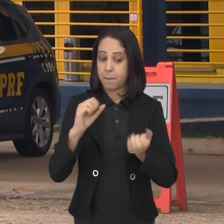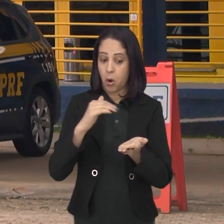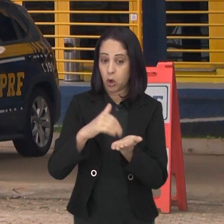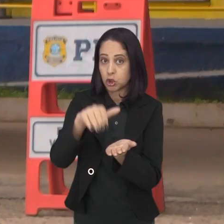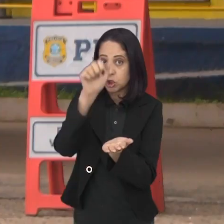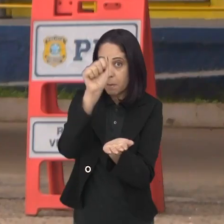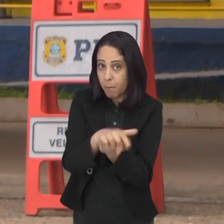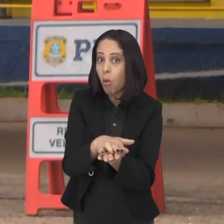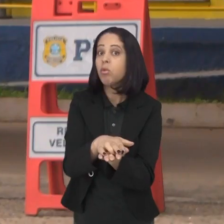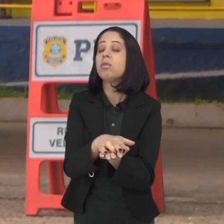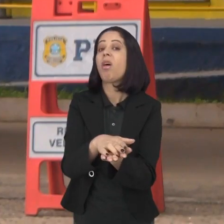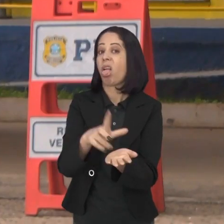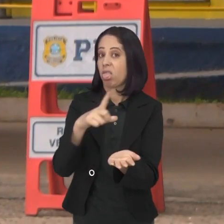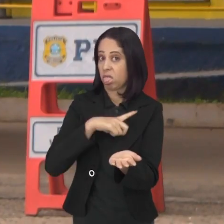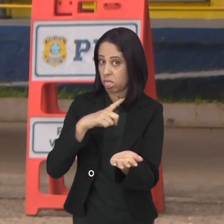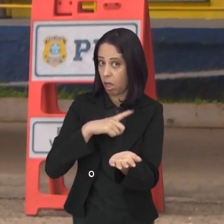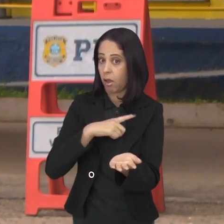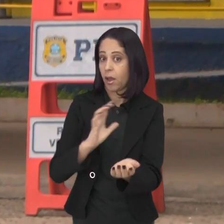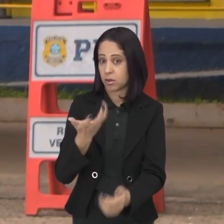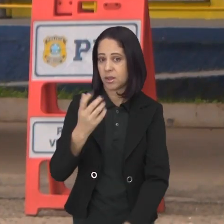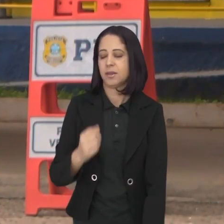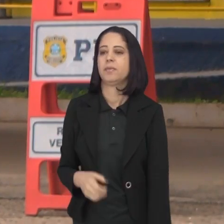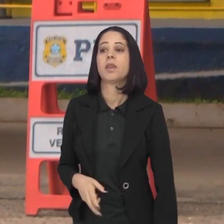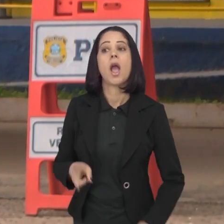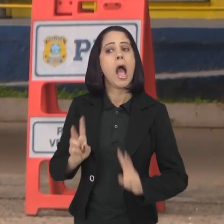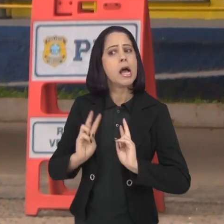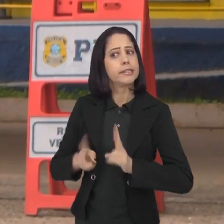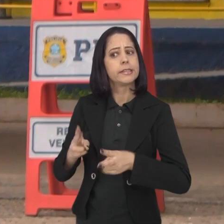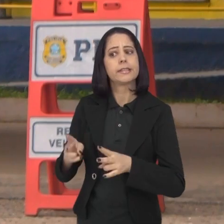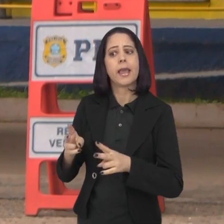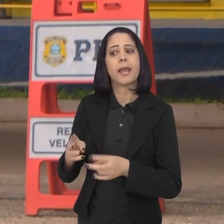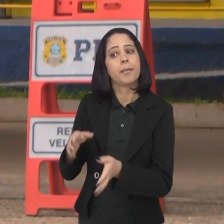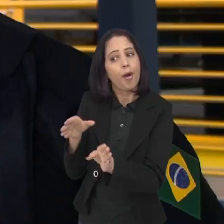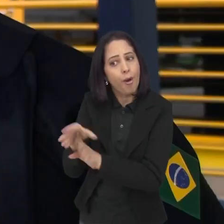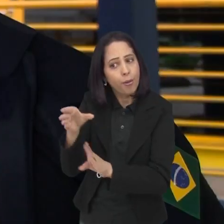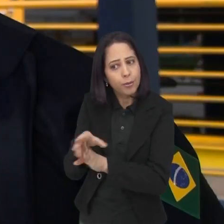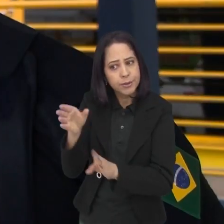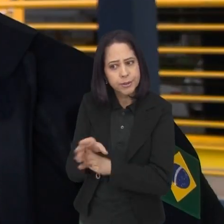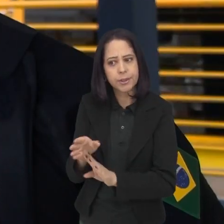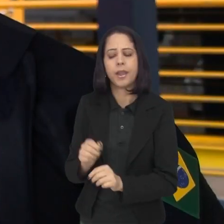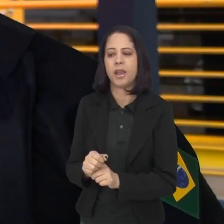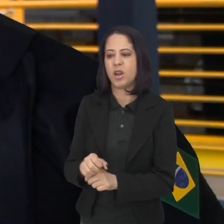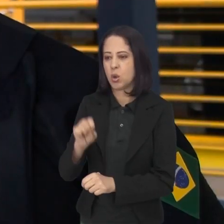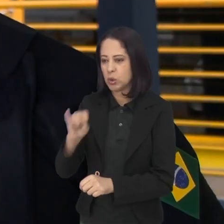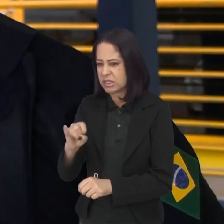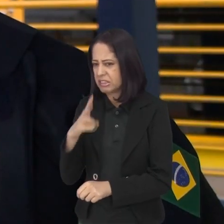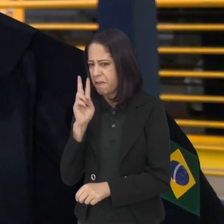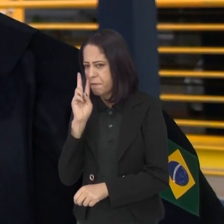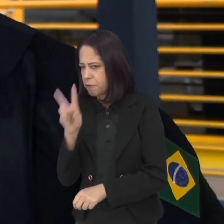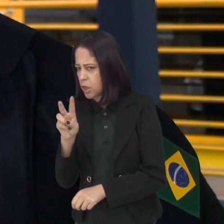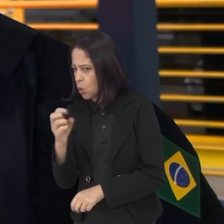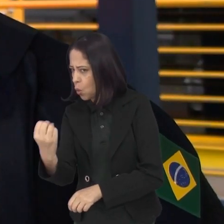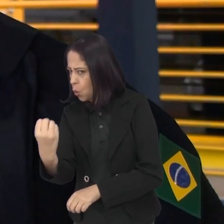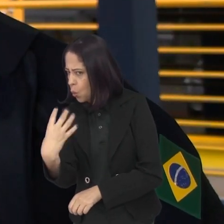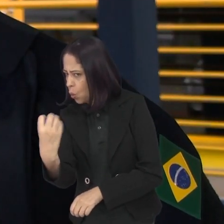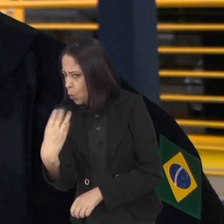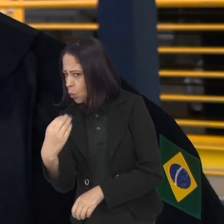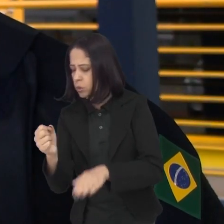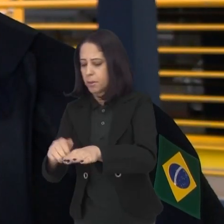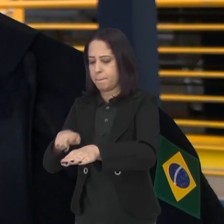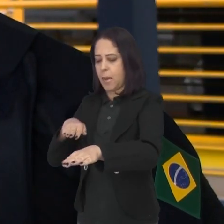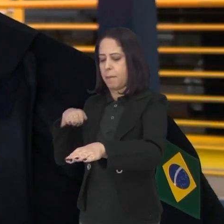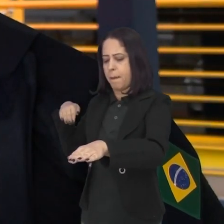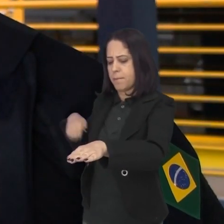na Dutra, o motorista pode ser multado pela Polícia Rodoviária Federal. Nós sempre orientamos o condutor, verificou, há uma